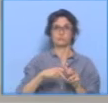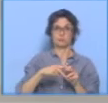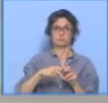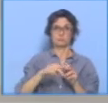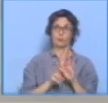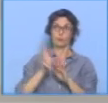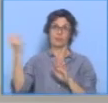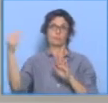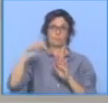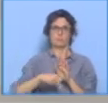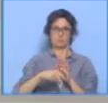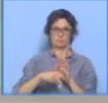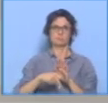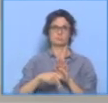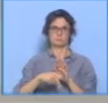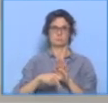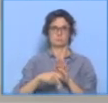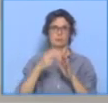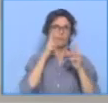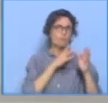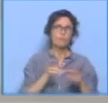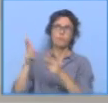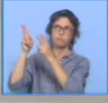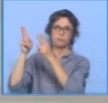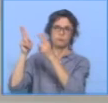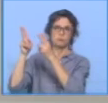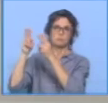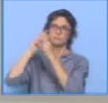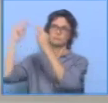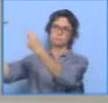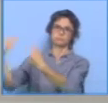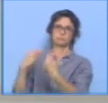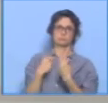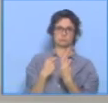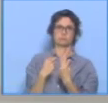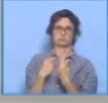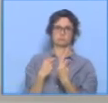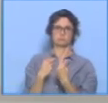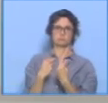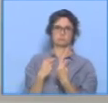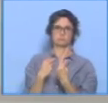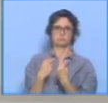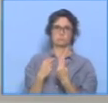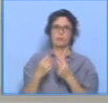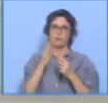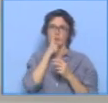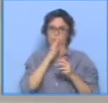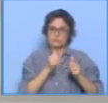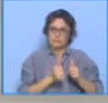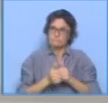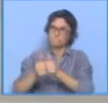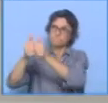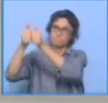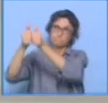convertei-vos, voltai-vos para Deus e Deus vos fará voltar à pátria, si bella